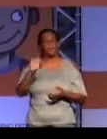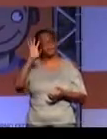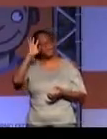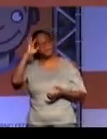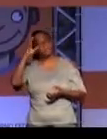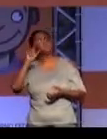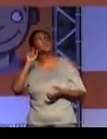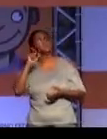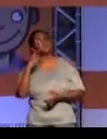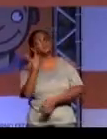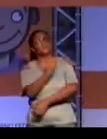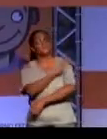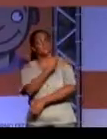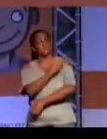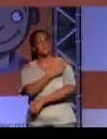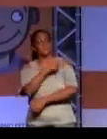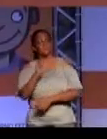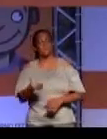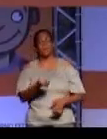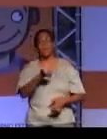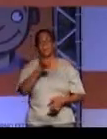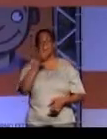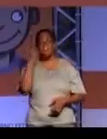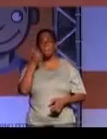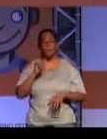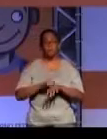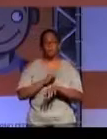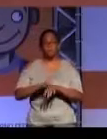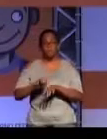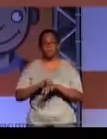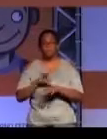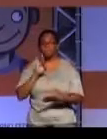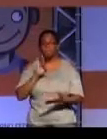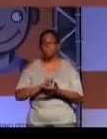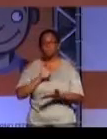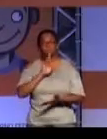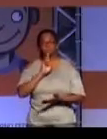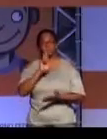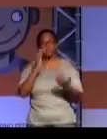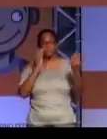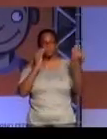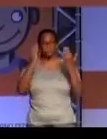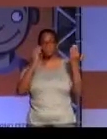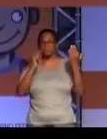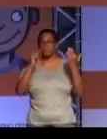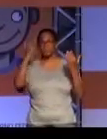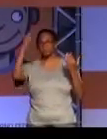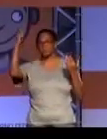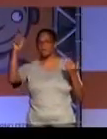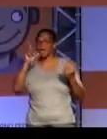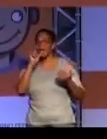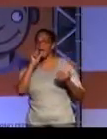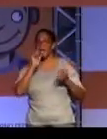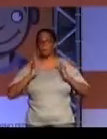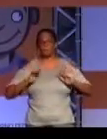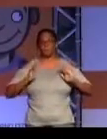definiu que a vacinação é a medida de saúde pública mais eficaz, comparável à água potável.